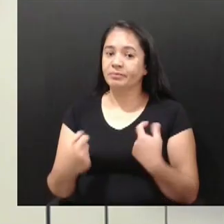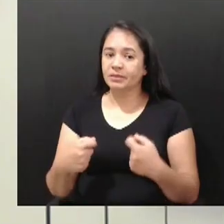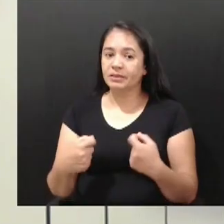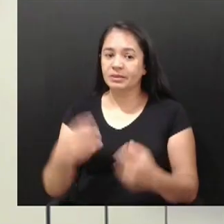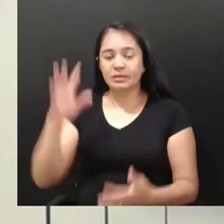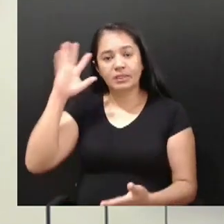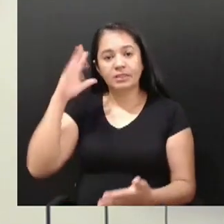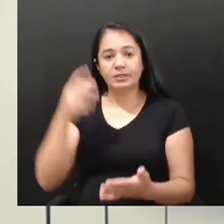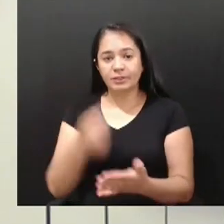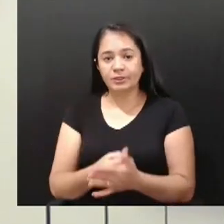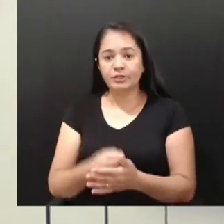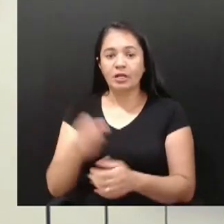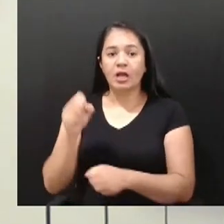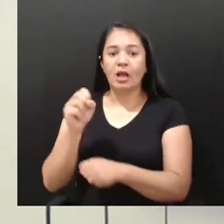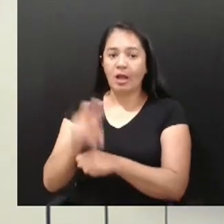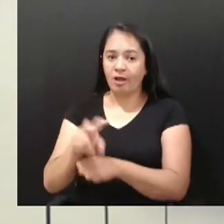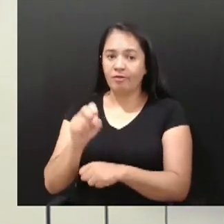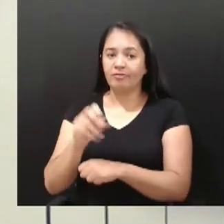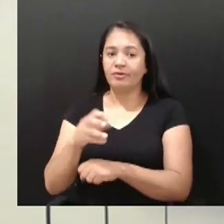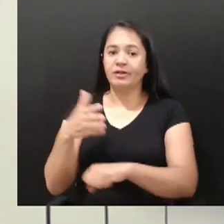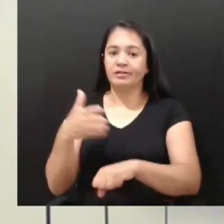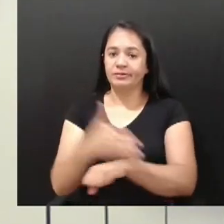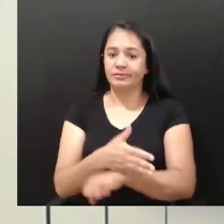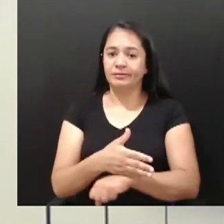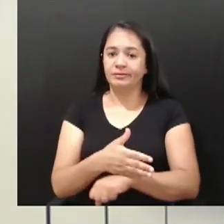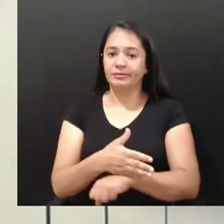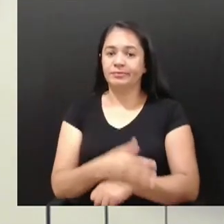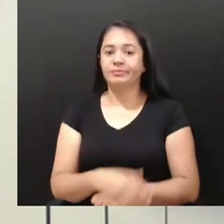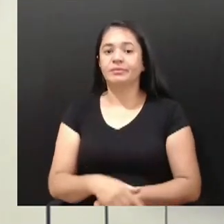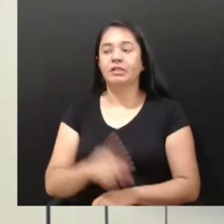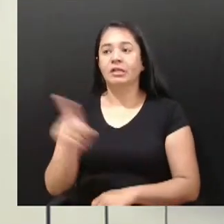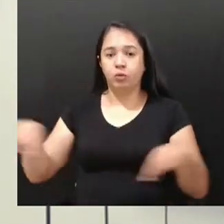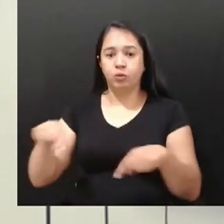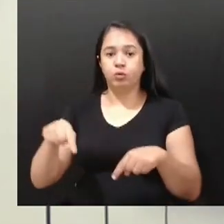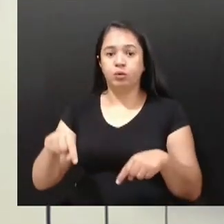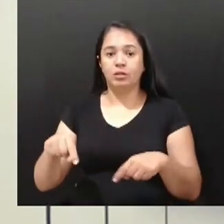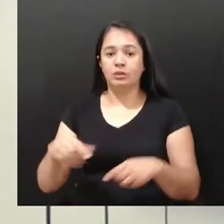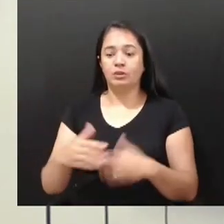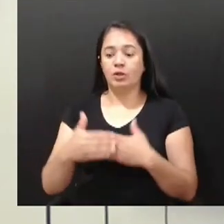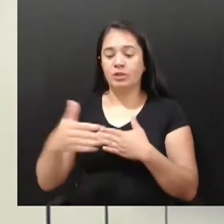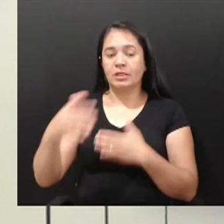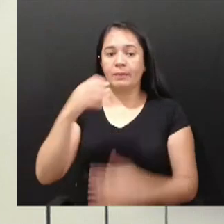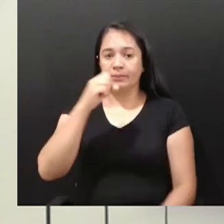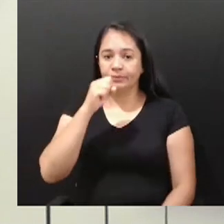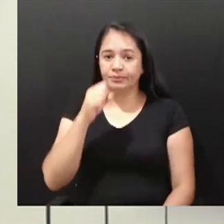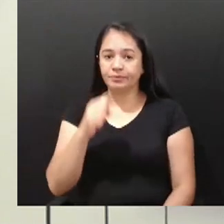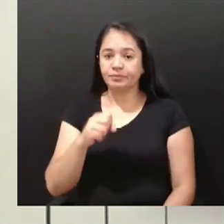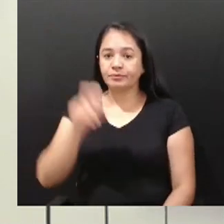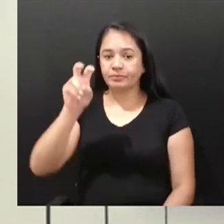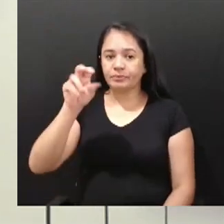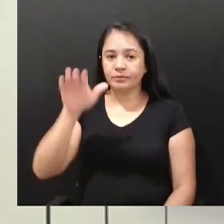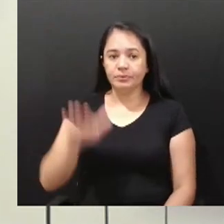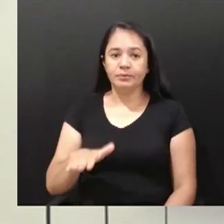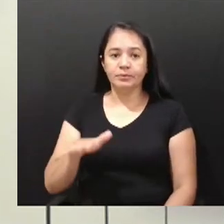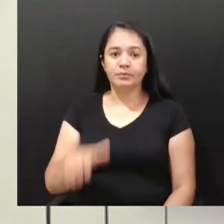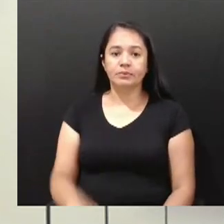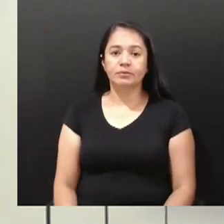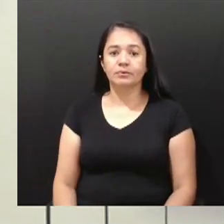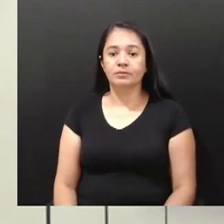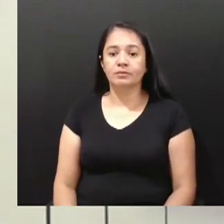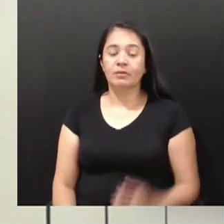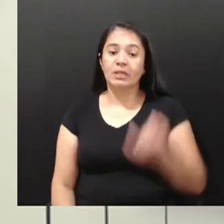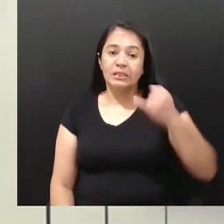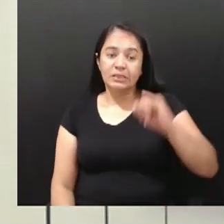valia acesso no Moisés Lucarelli, no Campo da Ponte, no próximo sábado, 5 horas da tarde. Se vencer,